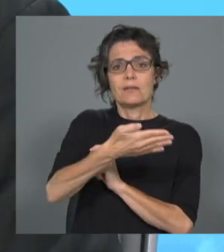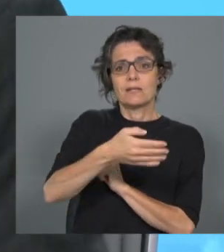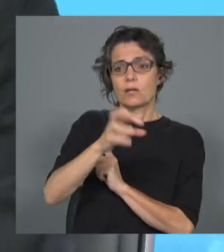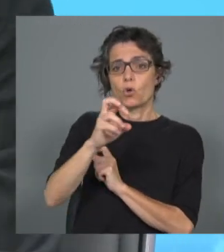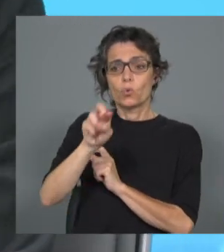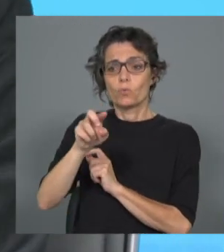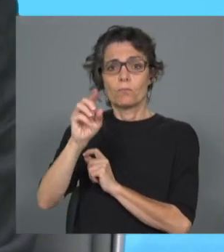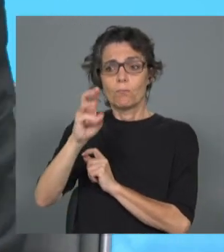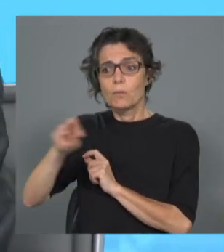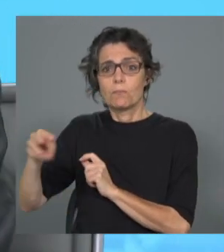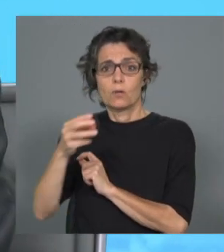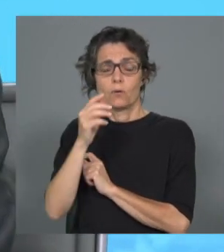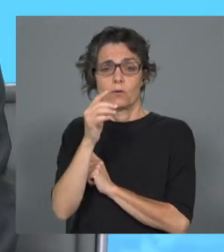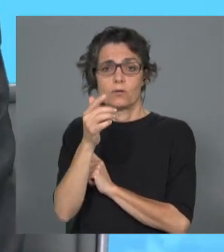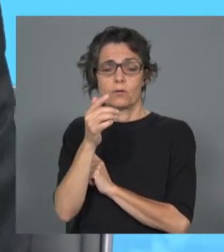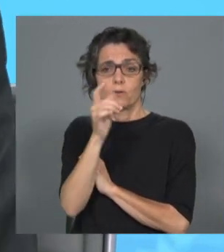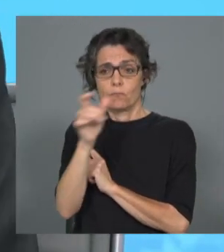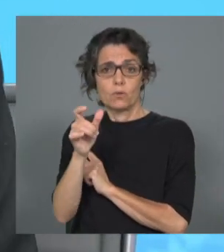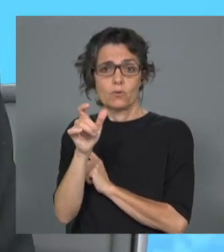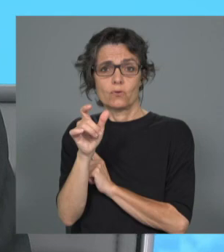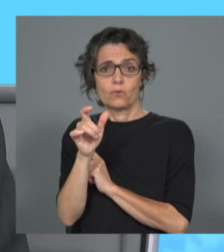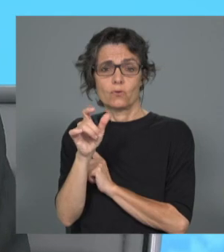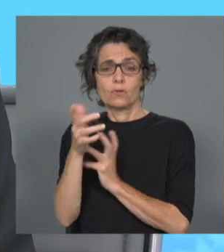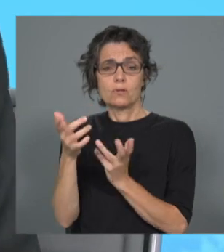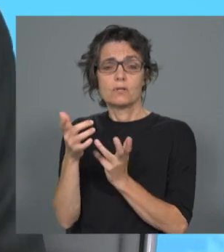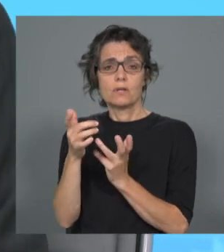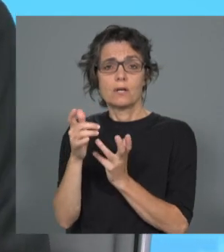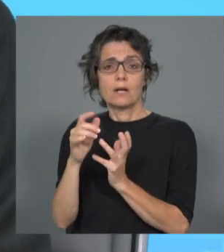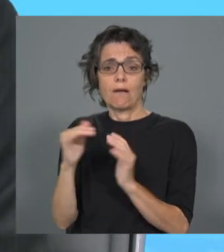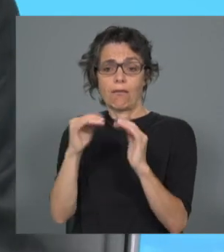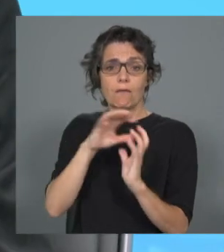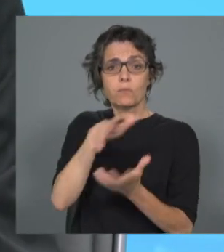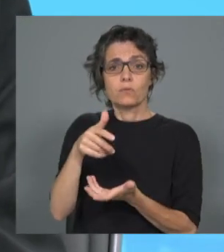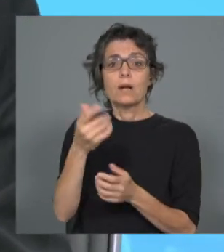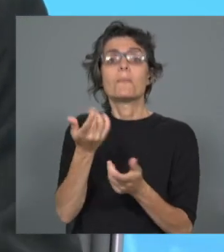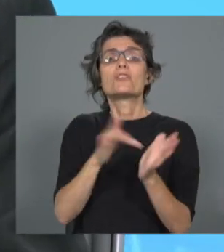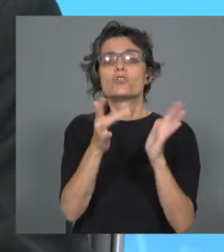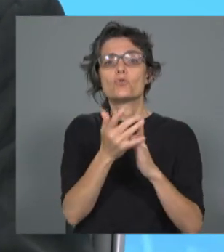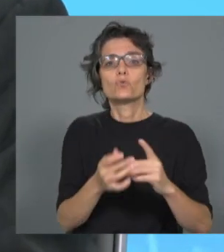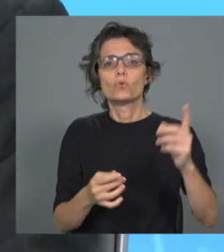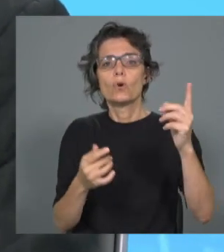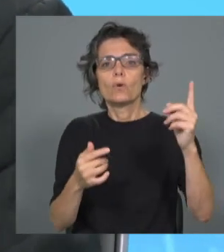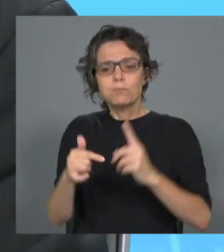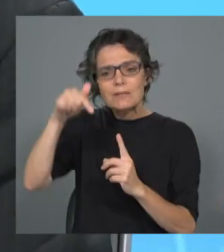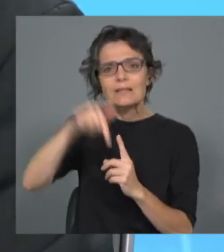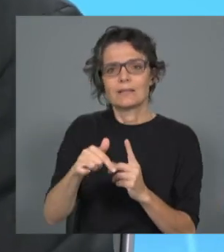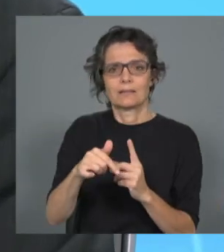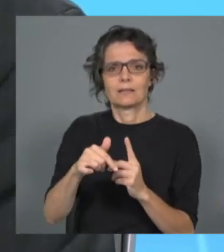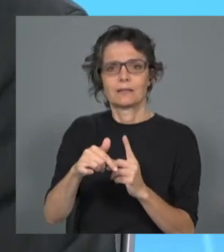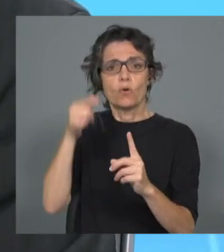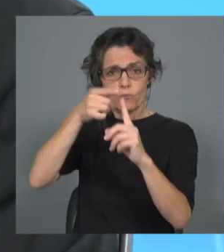mundo. E Jesus não veio só para nós, não é? Portanto, essa pergunta da missão, da abertura,